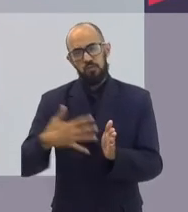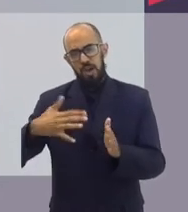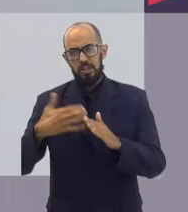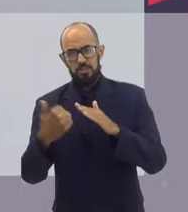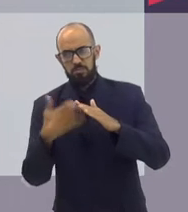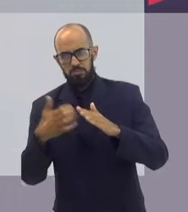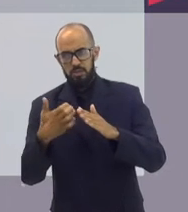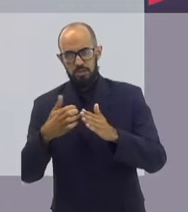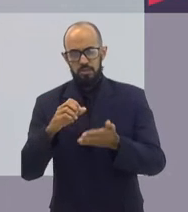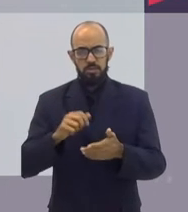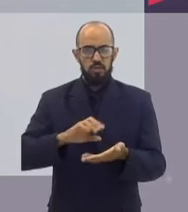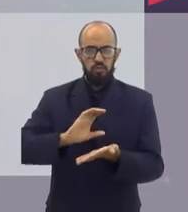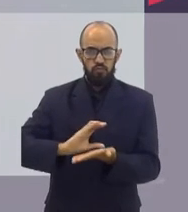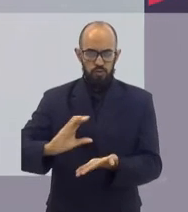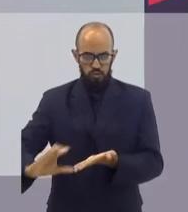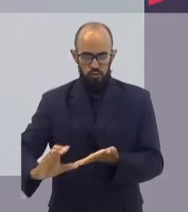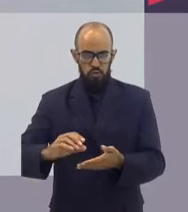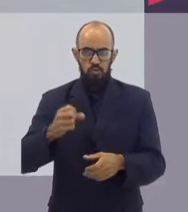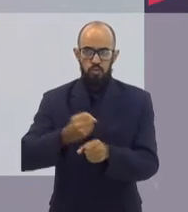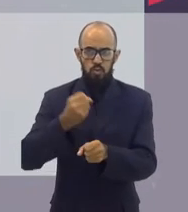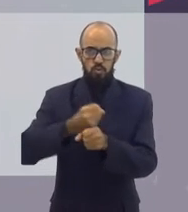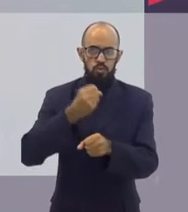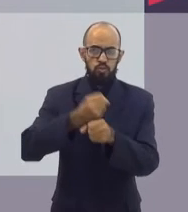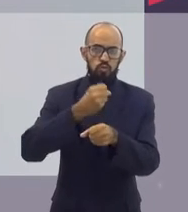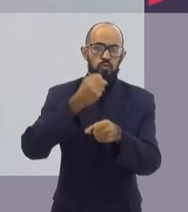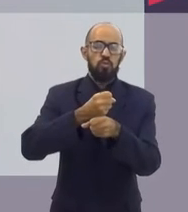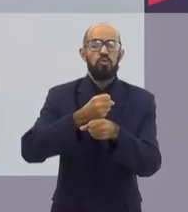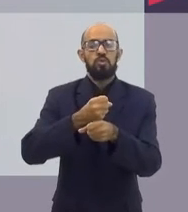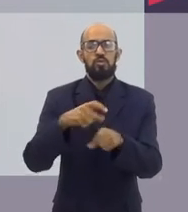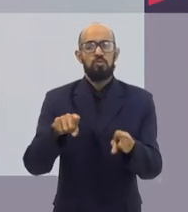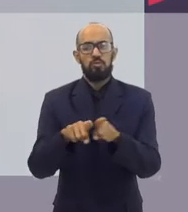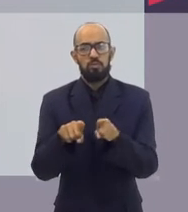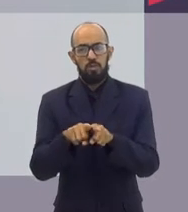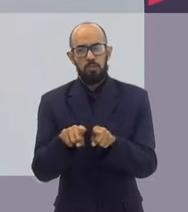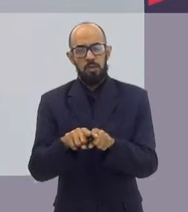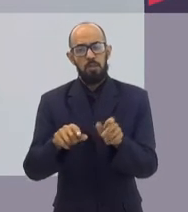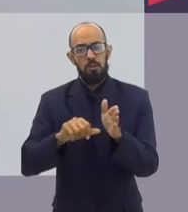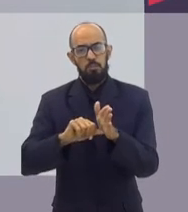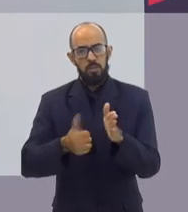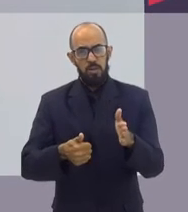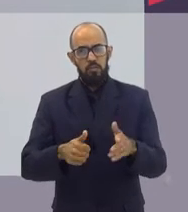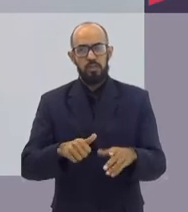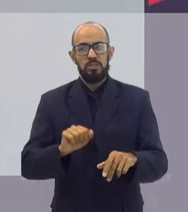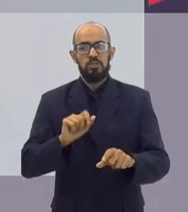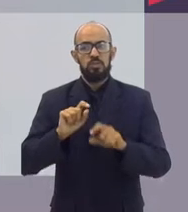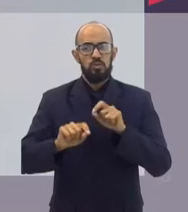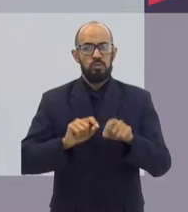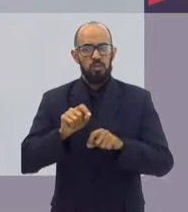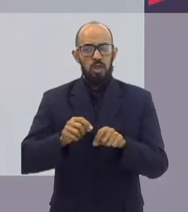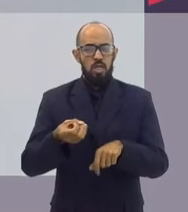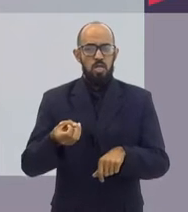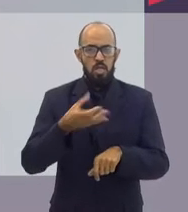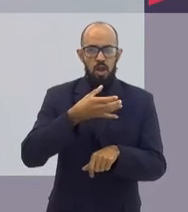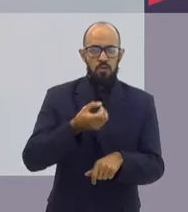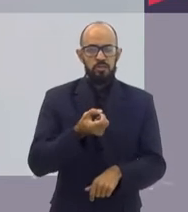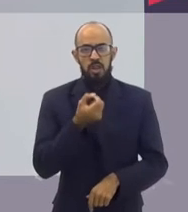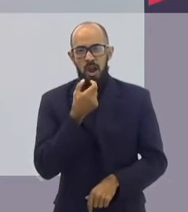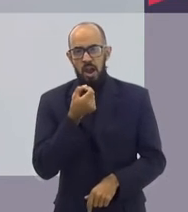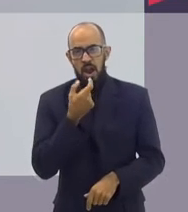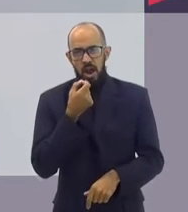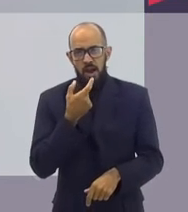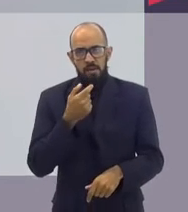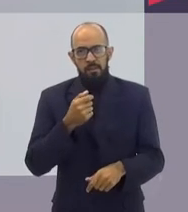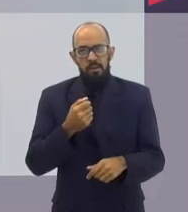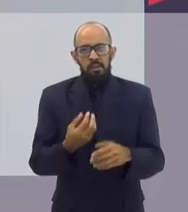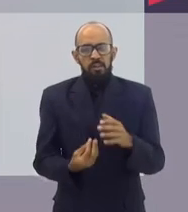Várias empresas estão investindo e construindo centro de pesquisa para a primeira vez investir em novos